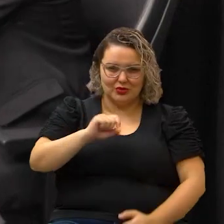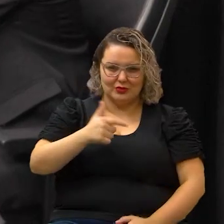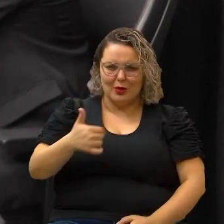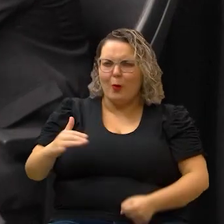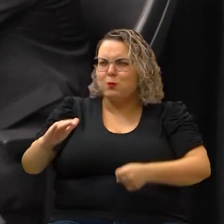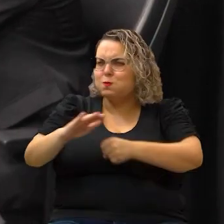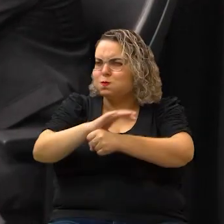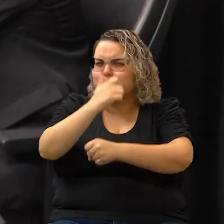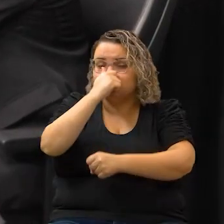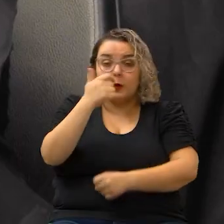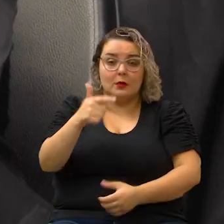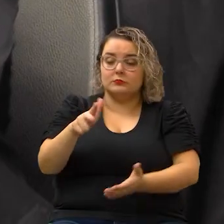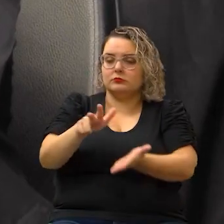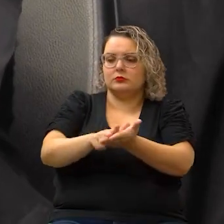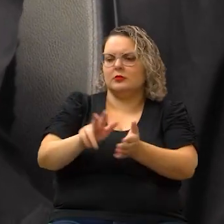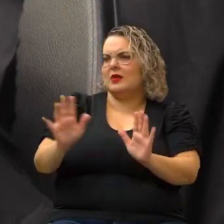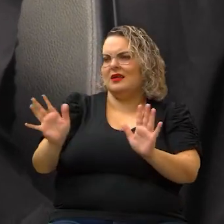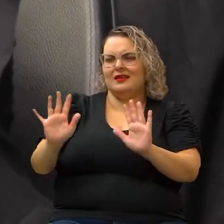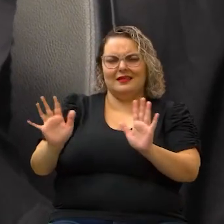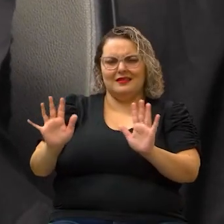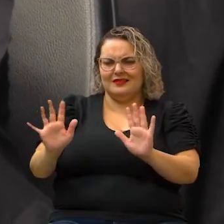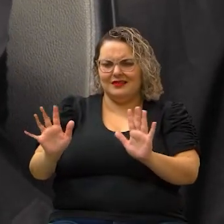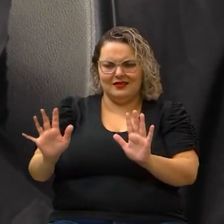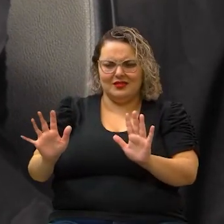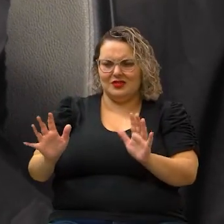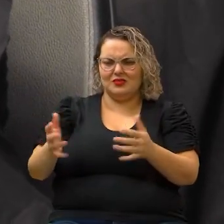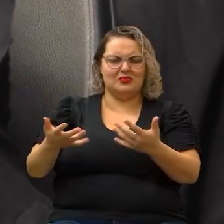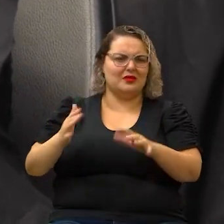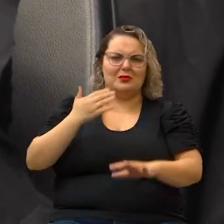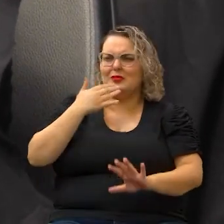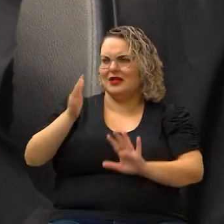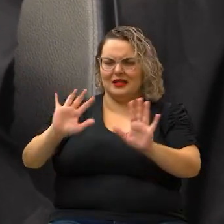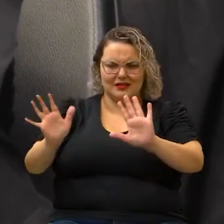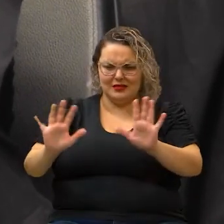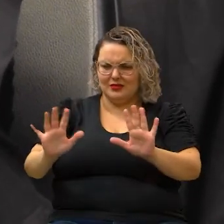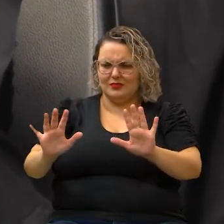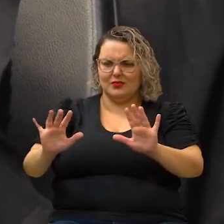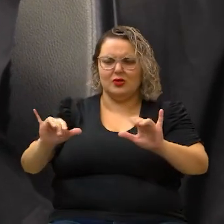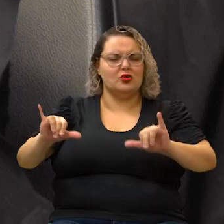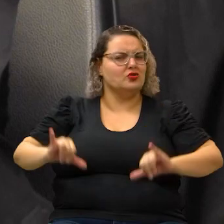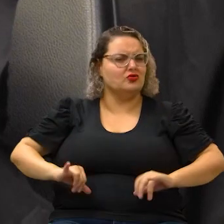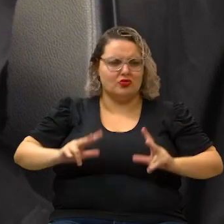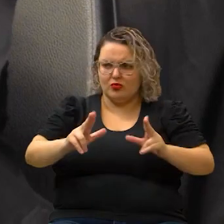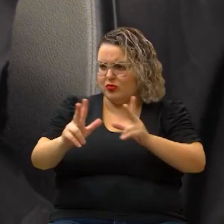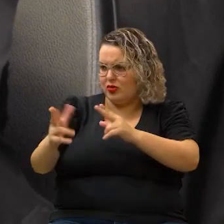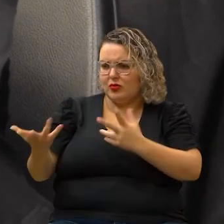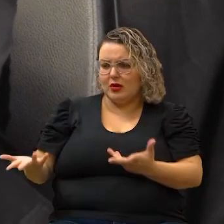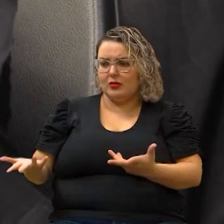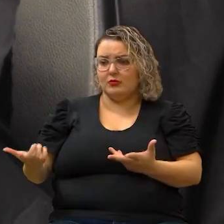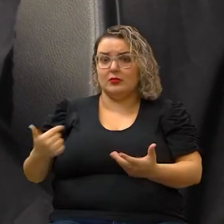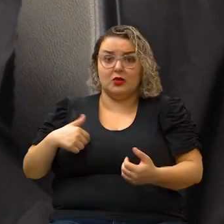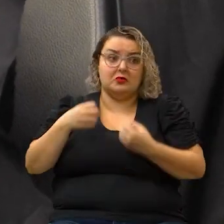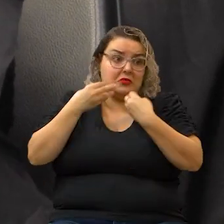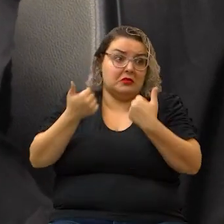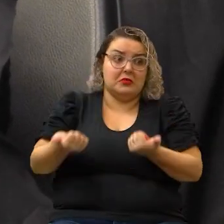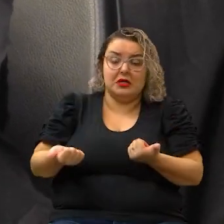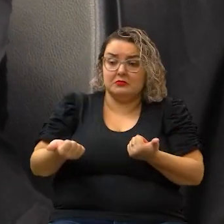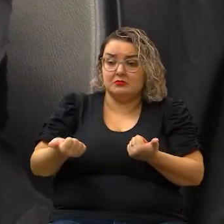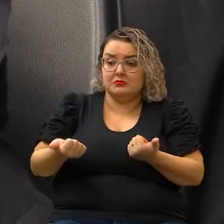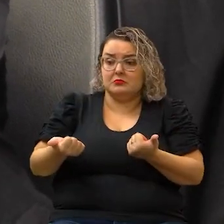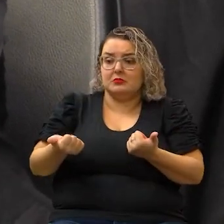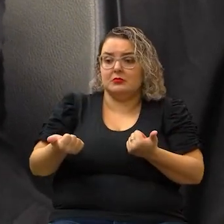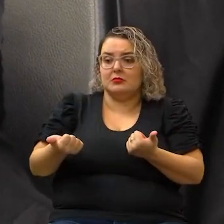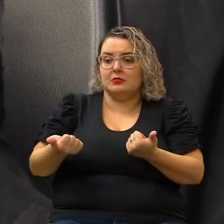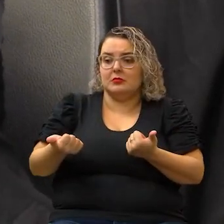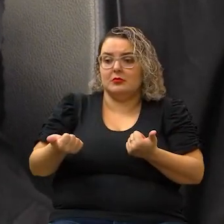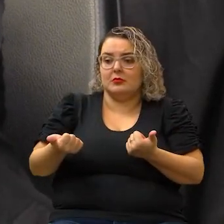todos cheios os hospitais, não tinha leito. E eu falei, não, você não vai, não quero que peça para ninguém, vamos sofrer, porque todo mundo tá sofrendo aqui. Eu tava bem, aí